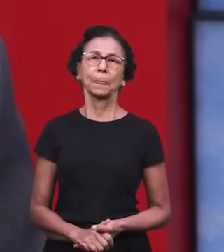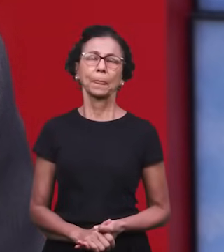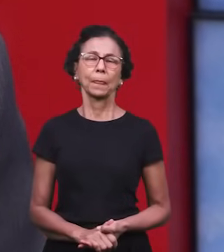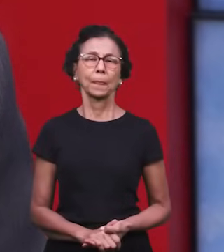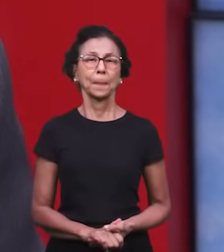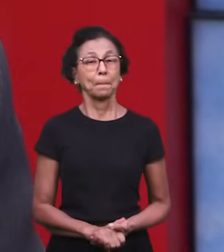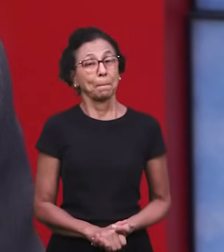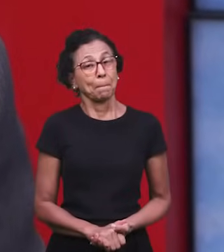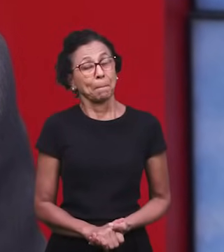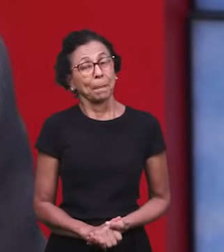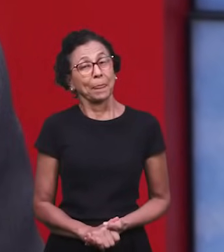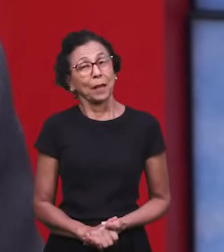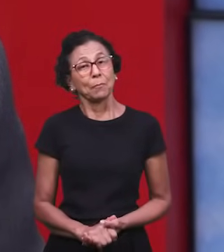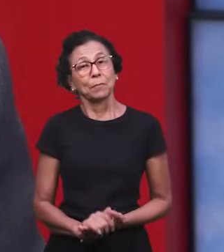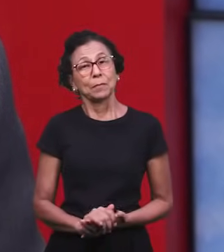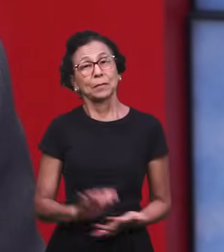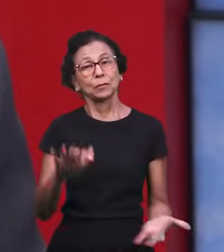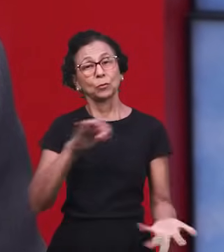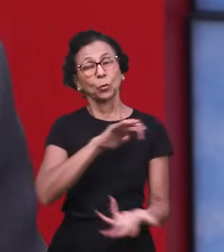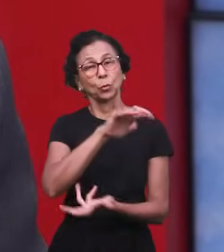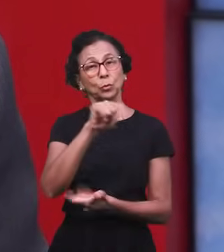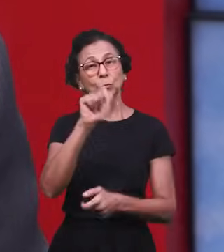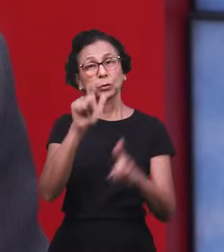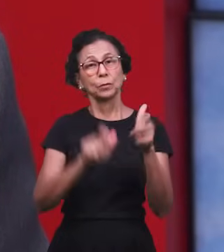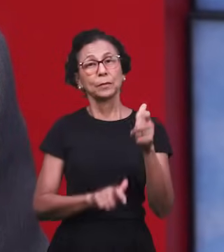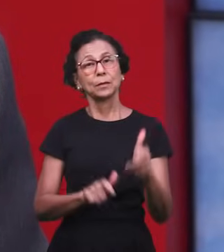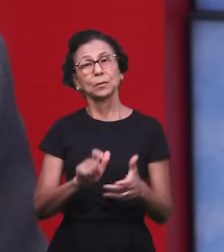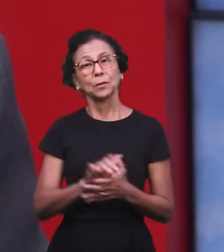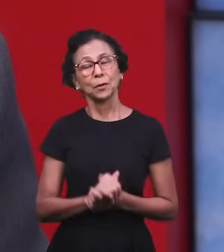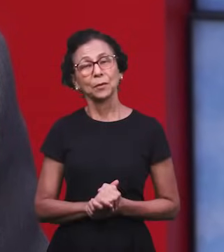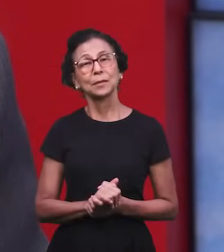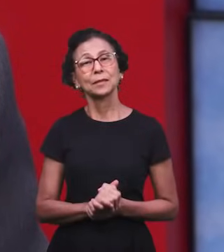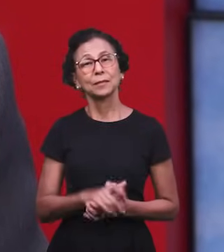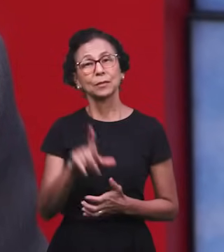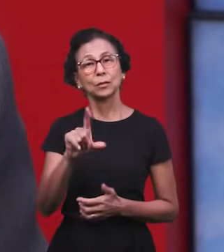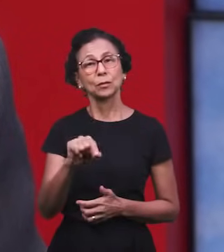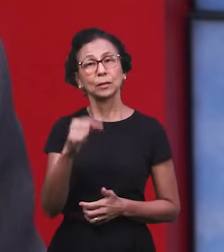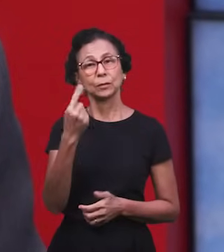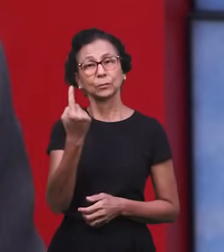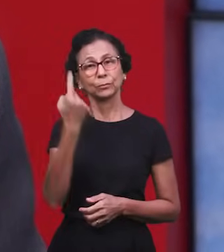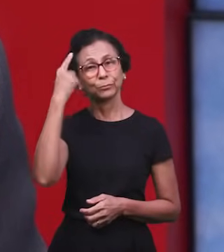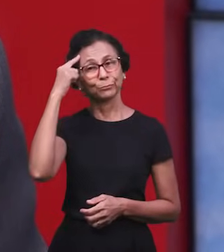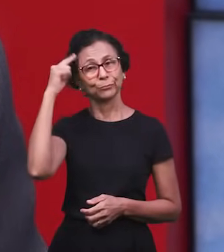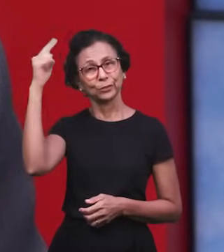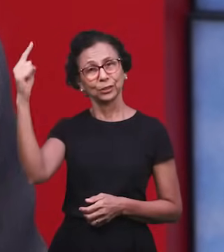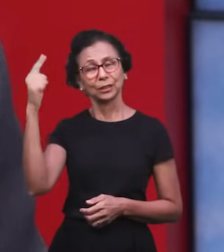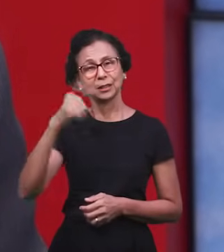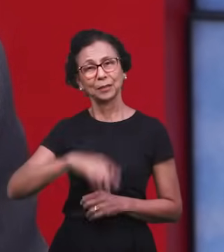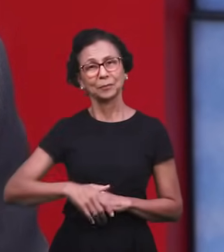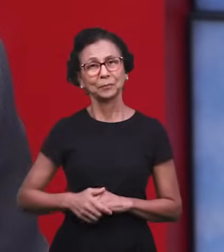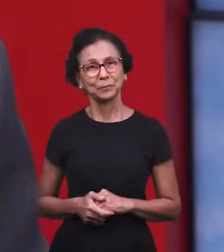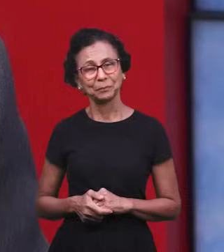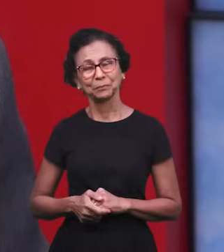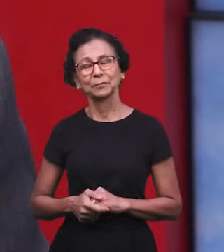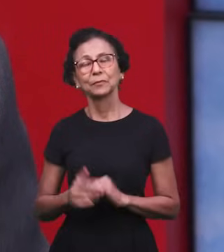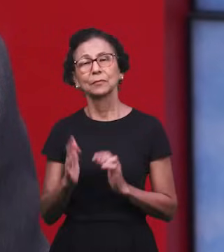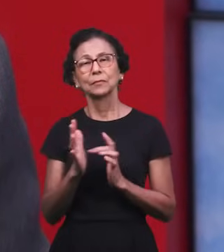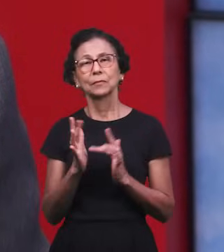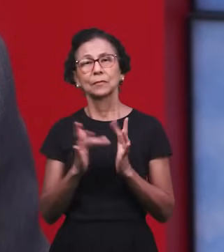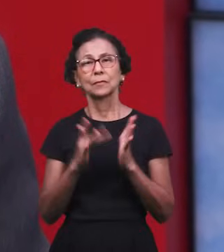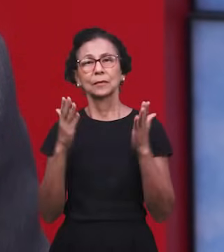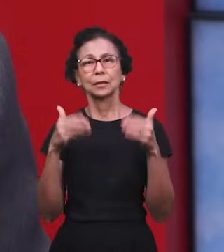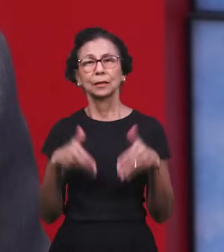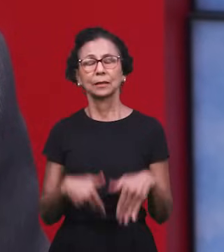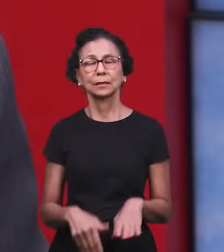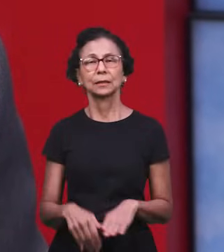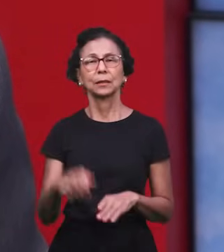Jesus nasceu em Belém, eu já até comentei isso daqui. E ele quer nascer no coração do homem,